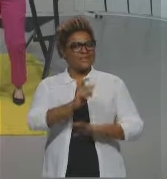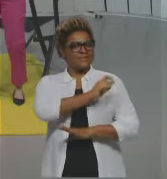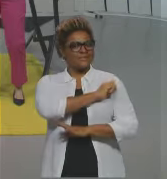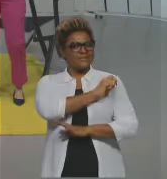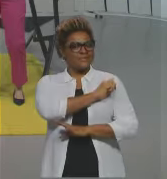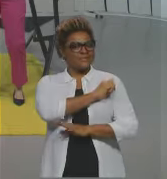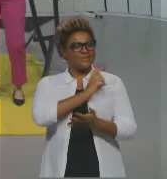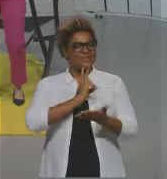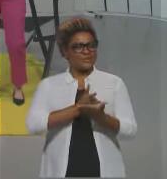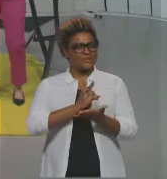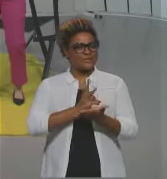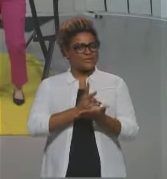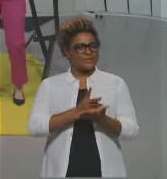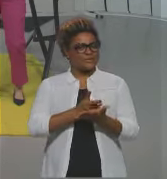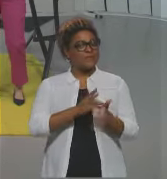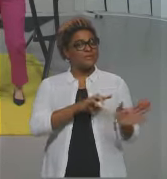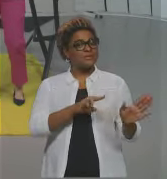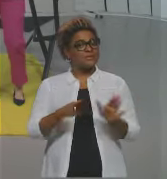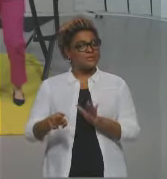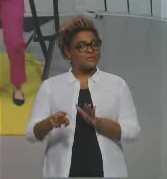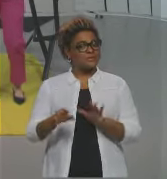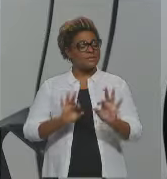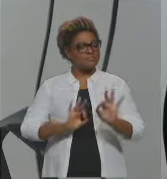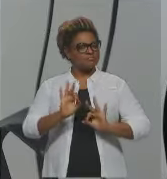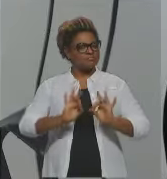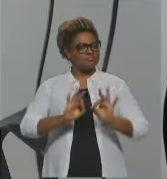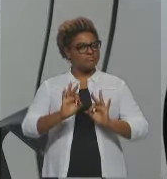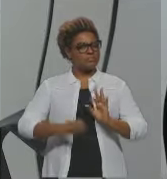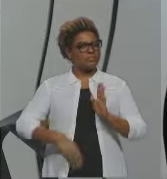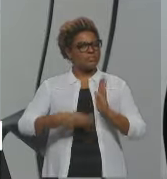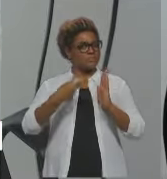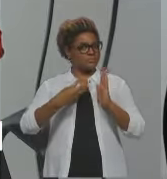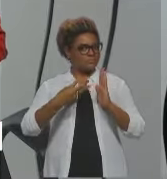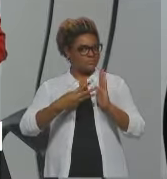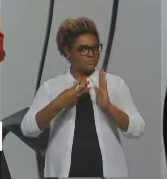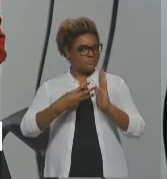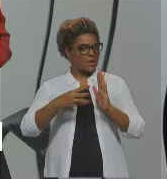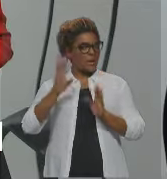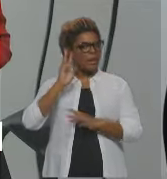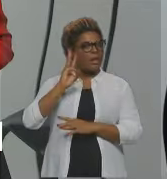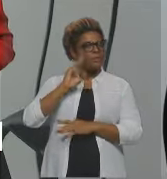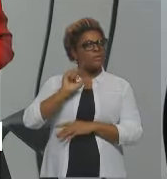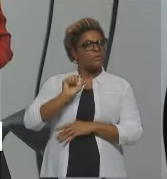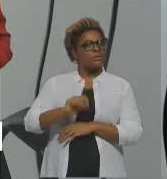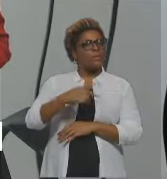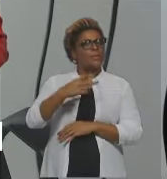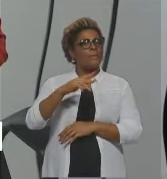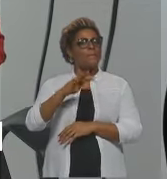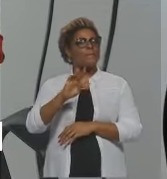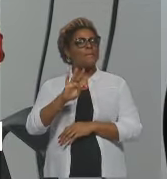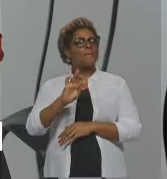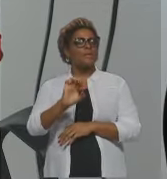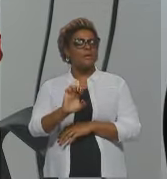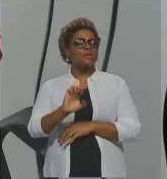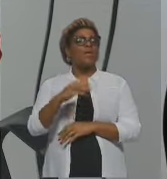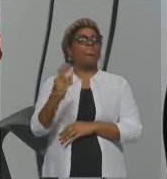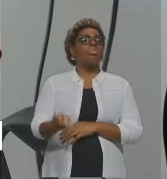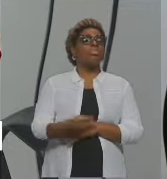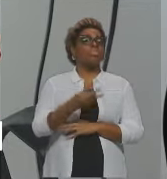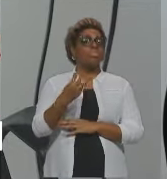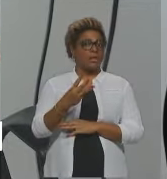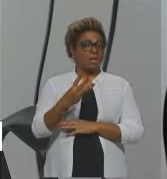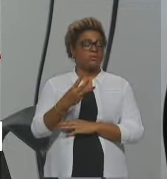estudante! Continuando a semana de acolhimento do ciclo 3, quero lembrar que o PET 3 está disponível para download no site